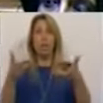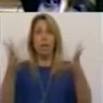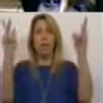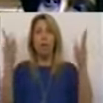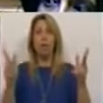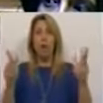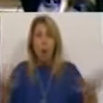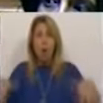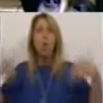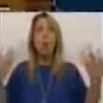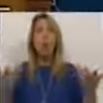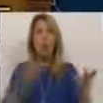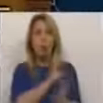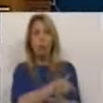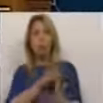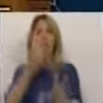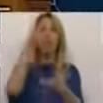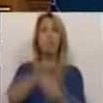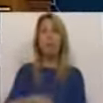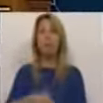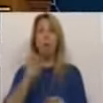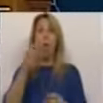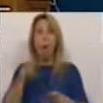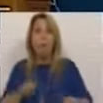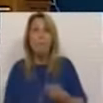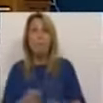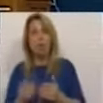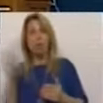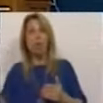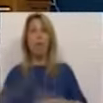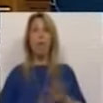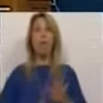livre de quaisquer ingerência e pressões externas e em paz.